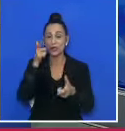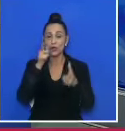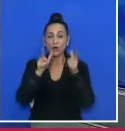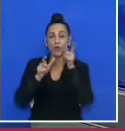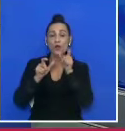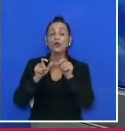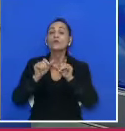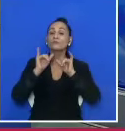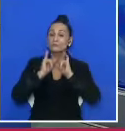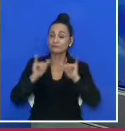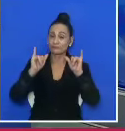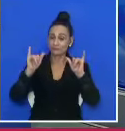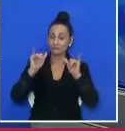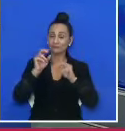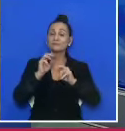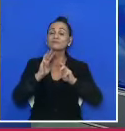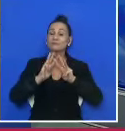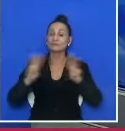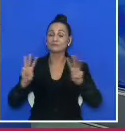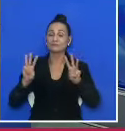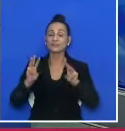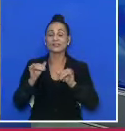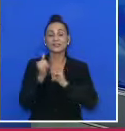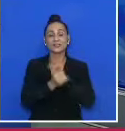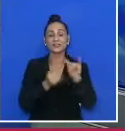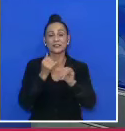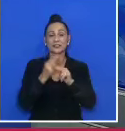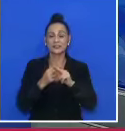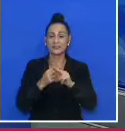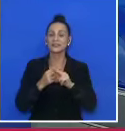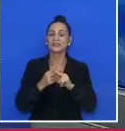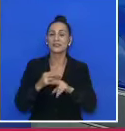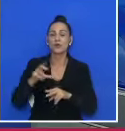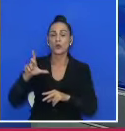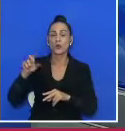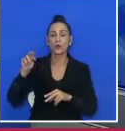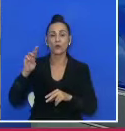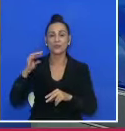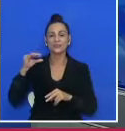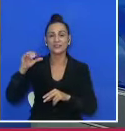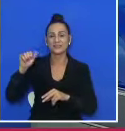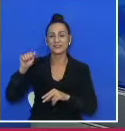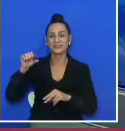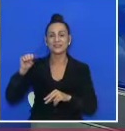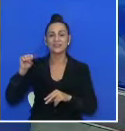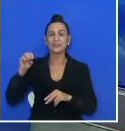resultados serão publicados na página da Caixa na internet, loterias.caixa.gov.br.